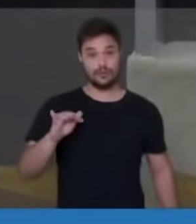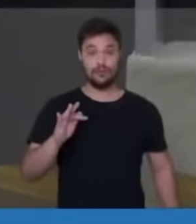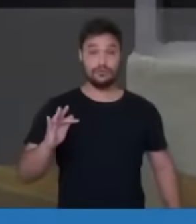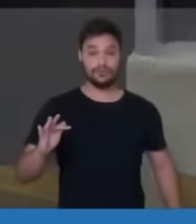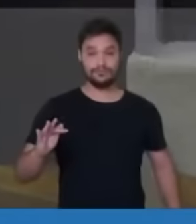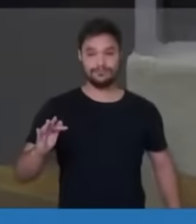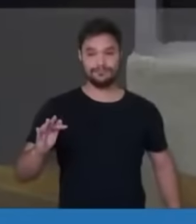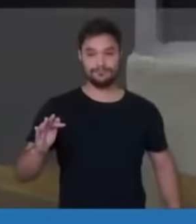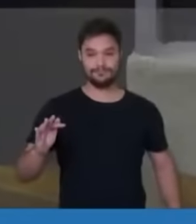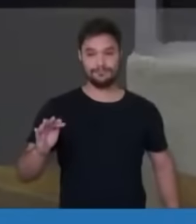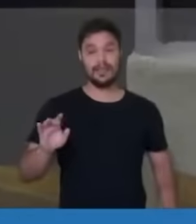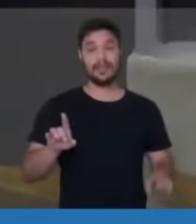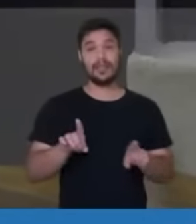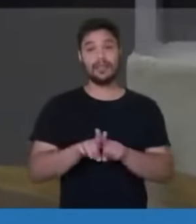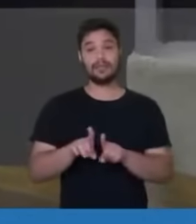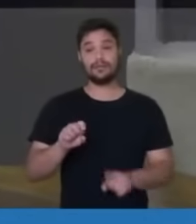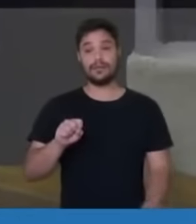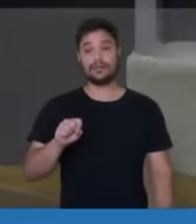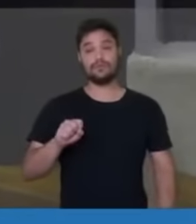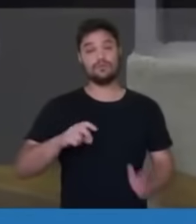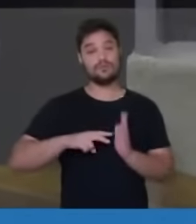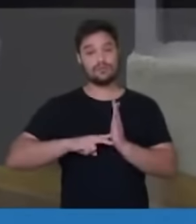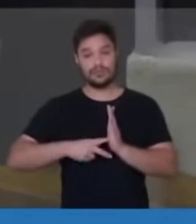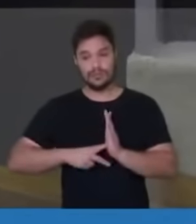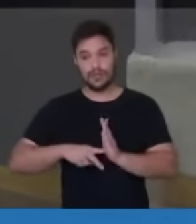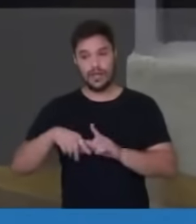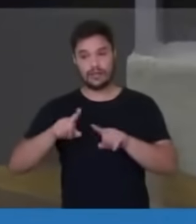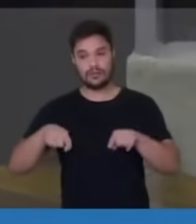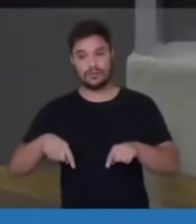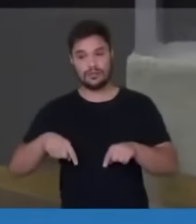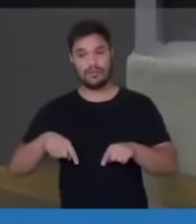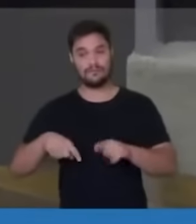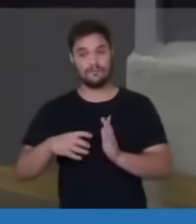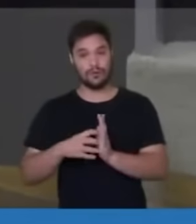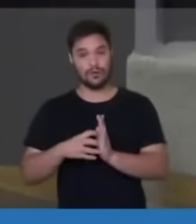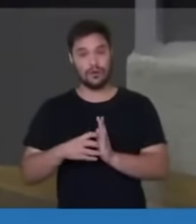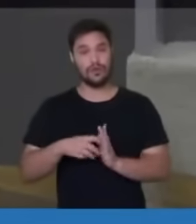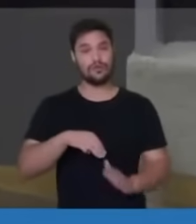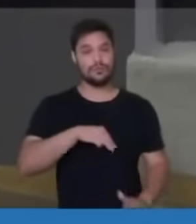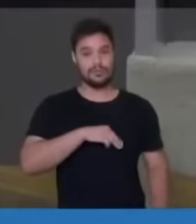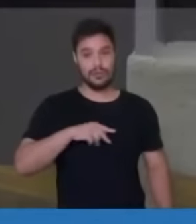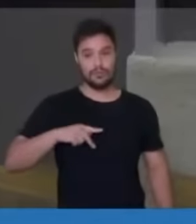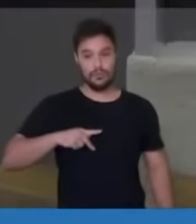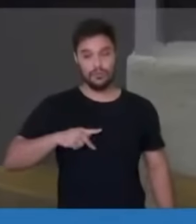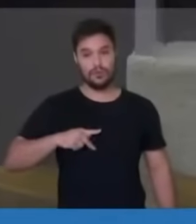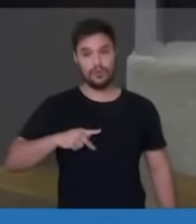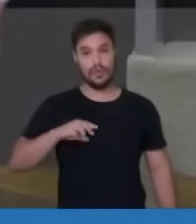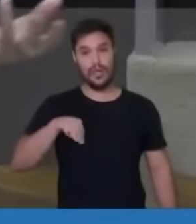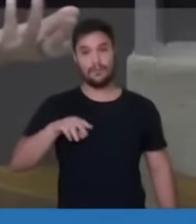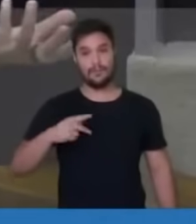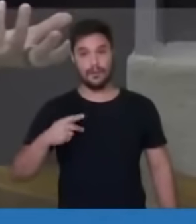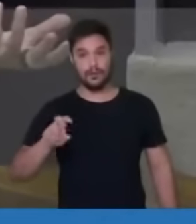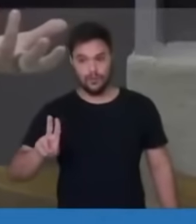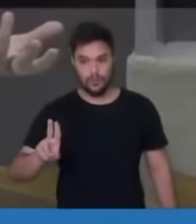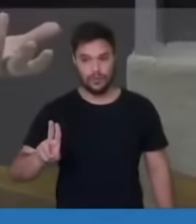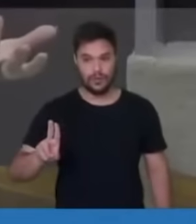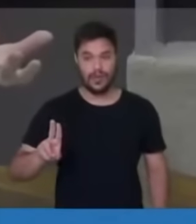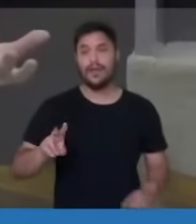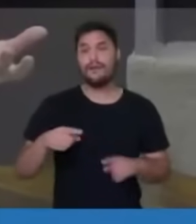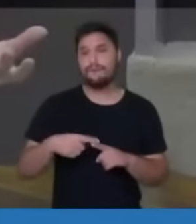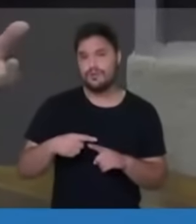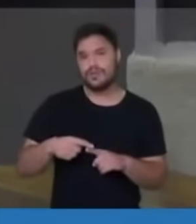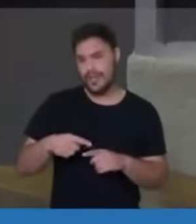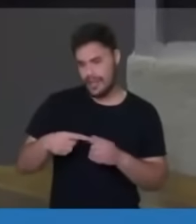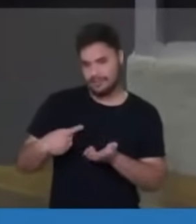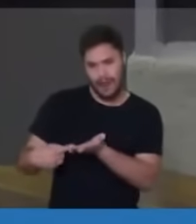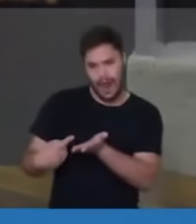e também o Sindicato dos Servidores e Servidoras do Ministério Público da União, porque esse processo foi construído durante